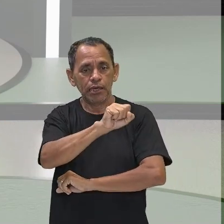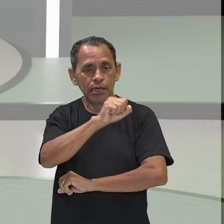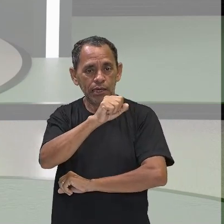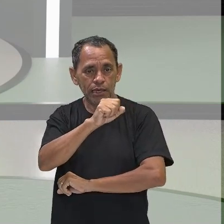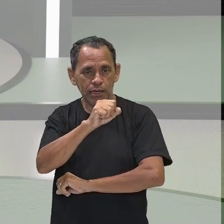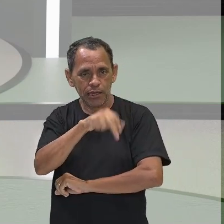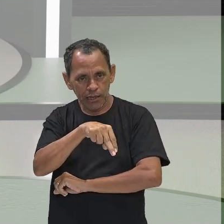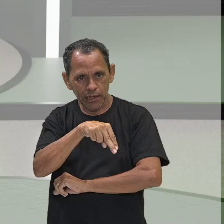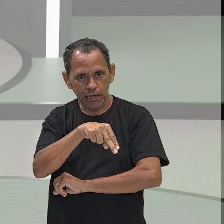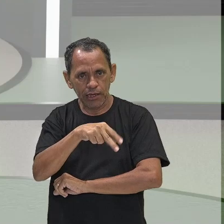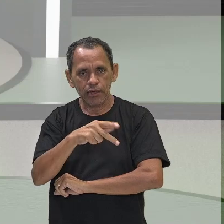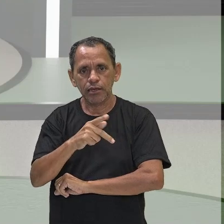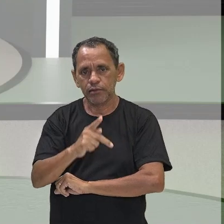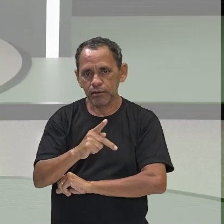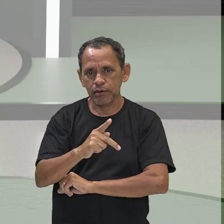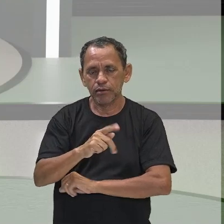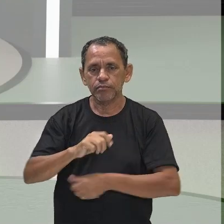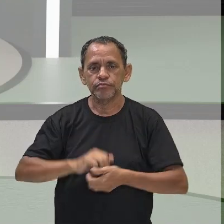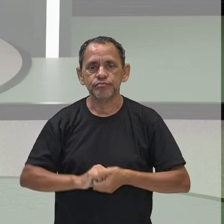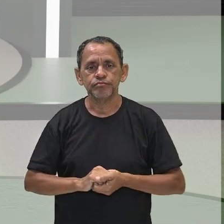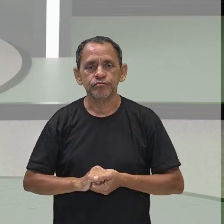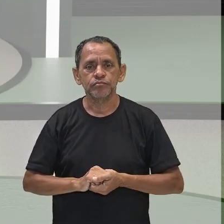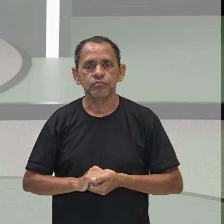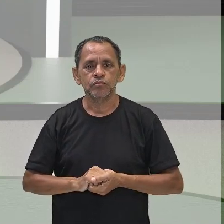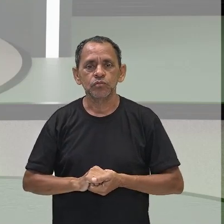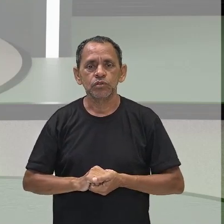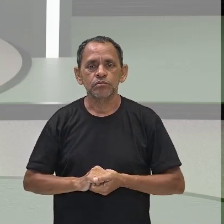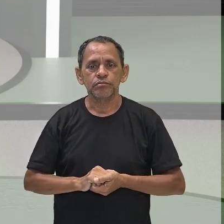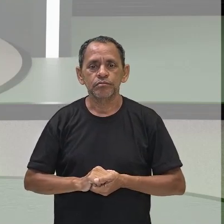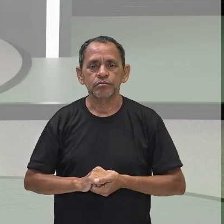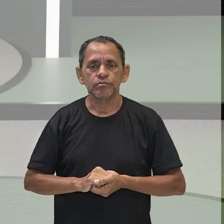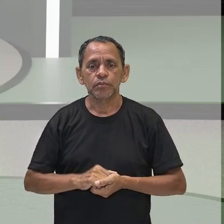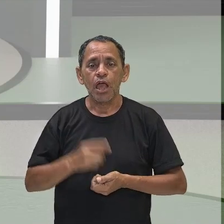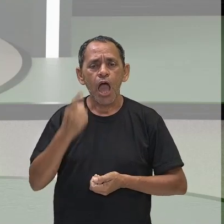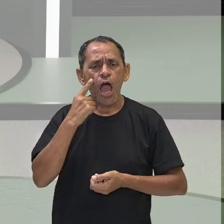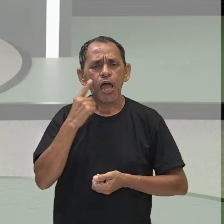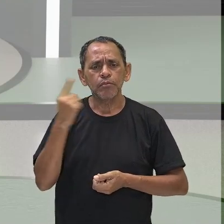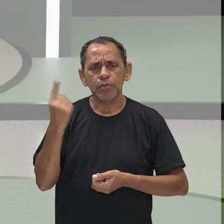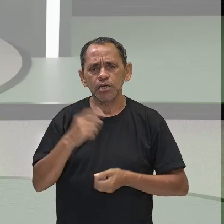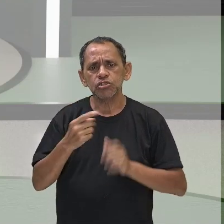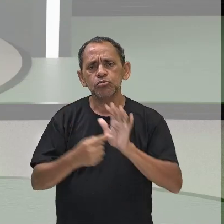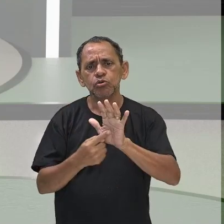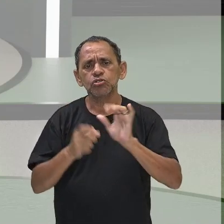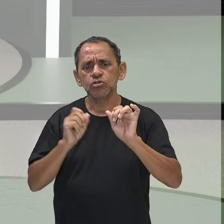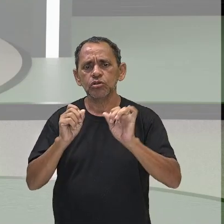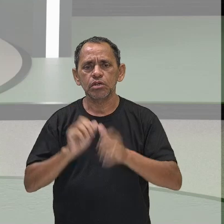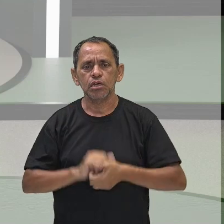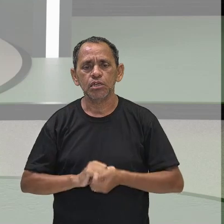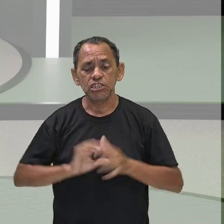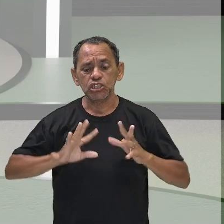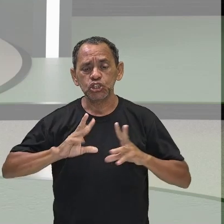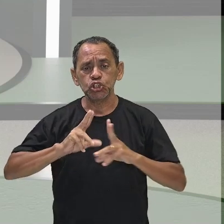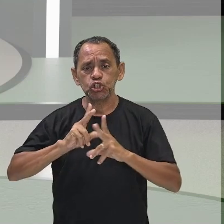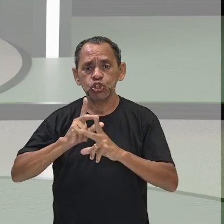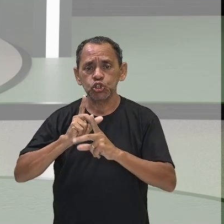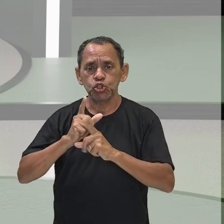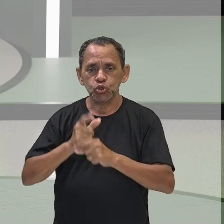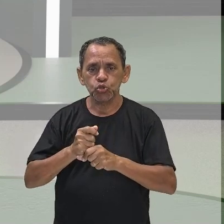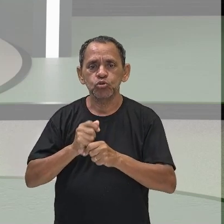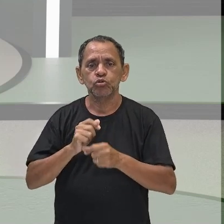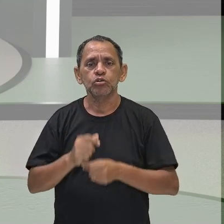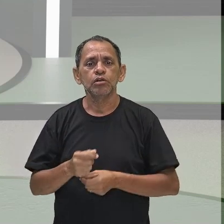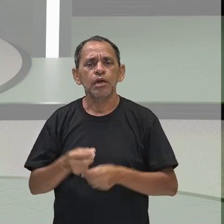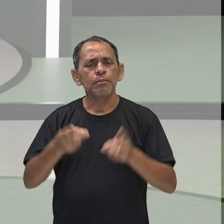aí, ó, novamente voltando na nossa imagem, né, toda aí a esse vídeo, né, que nós